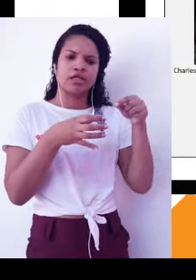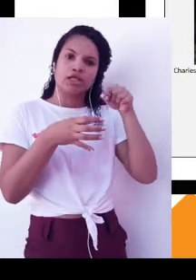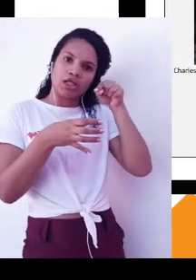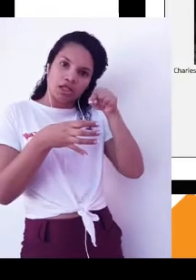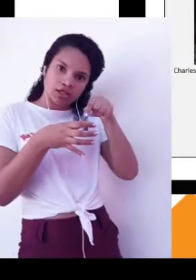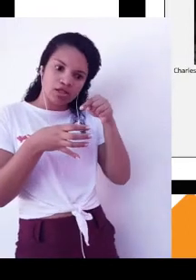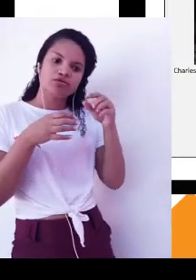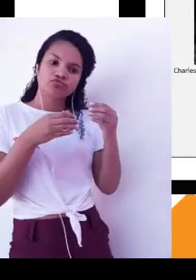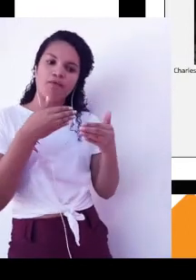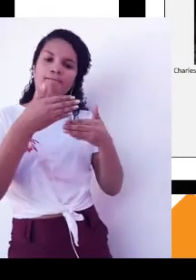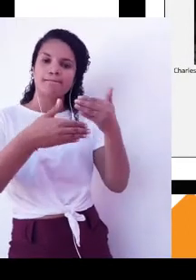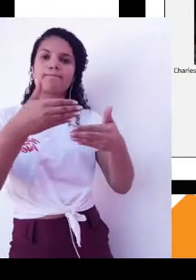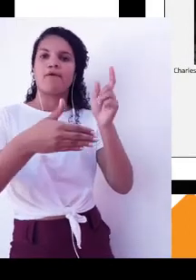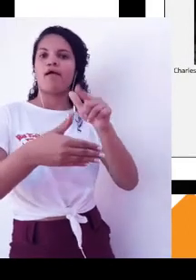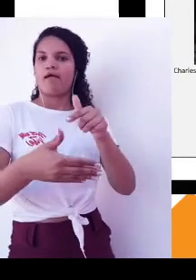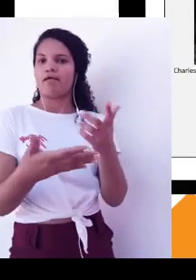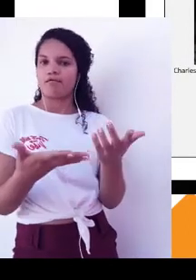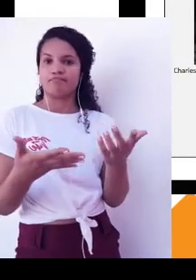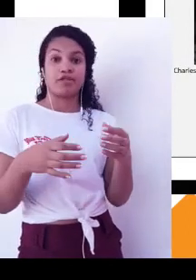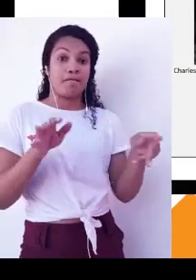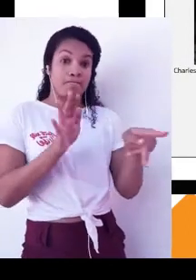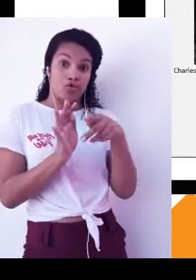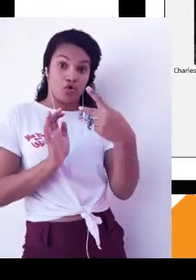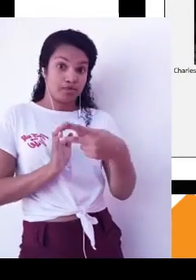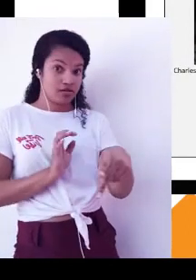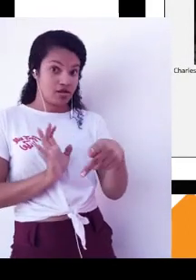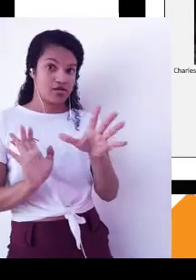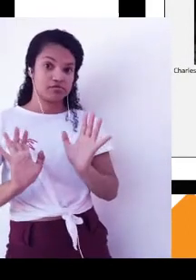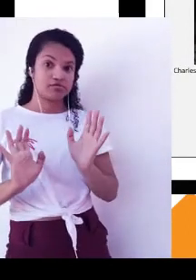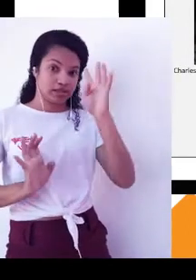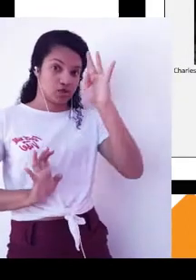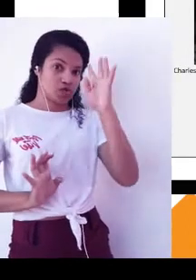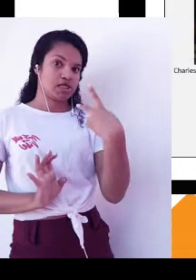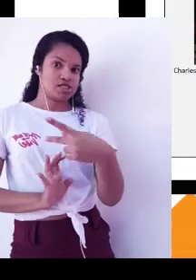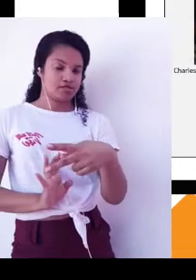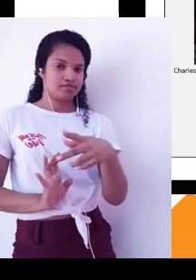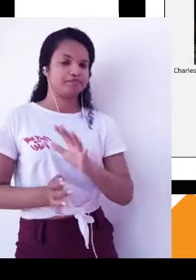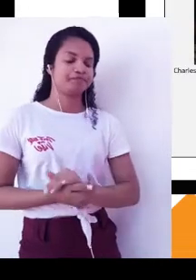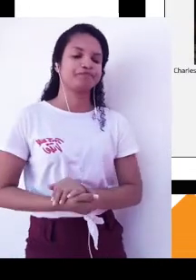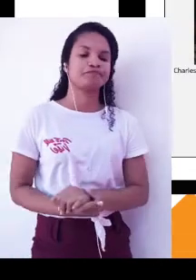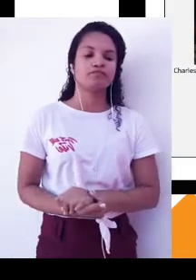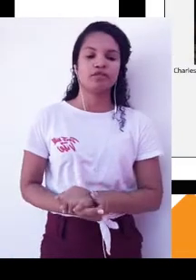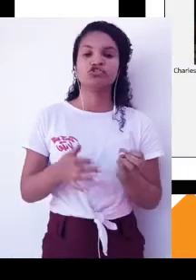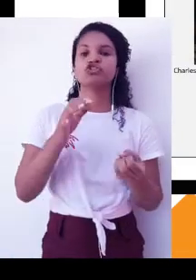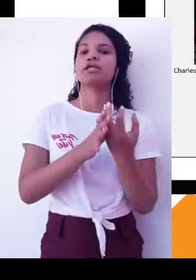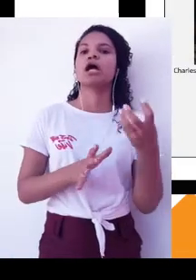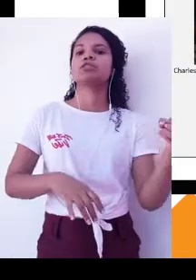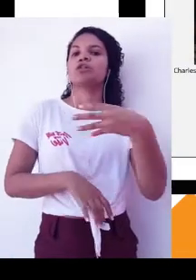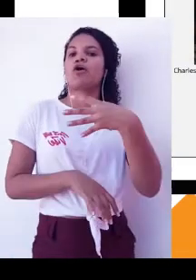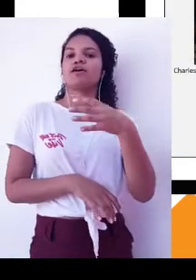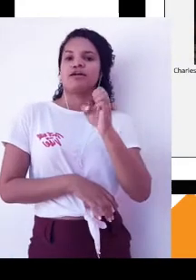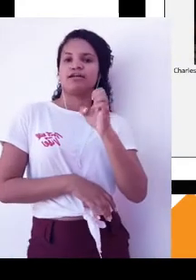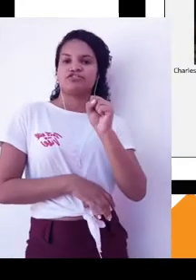esse o processo em Darwin para a formação de novas espécies. Então, em Darwin,